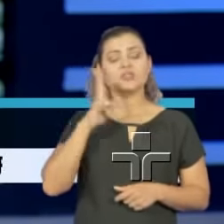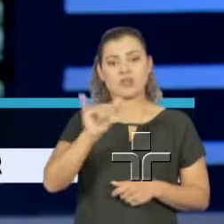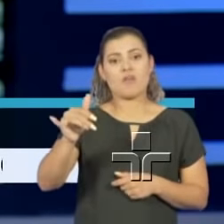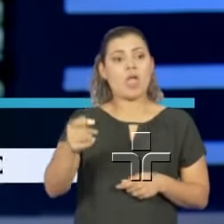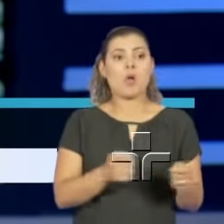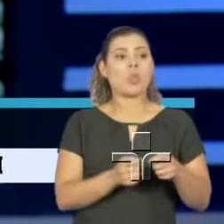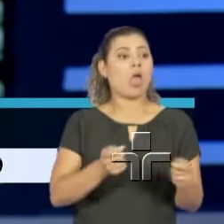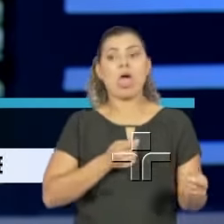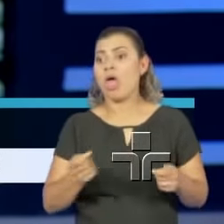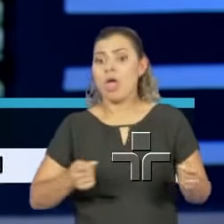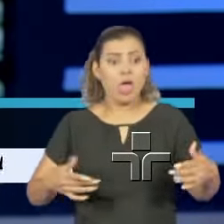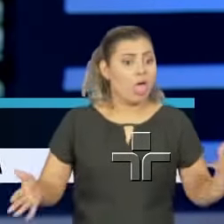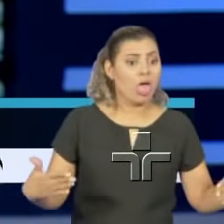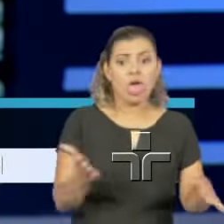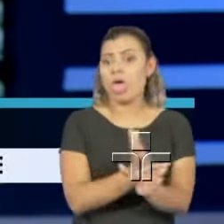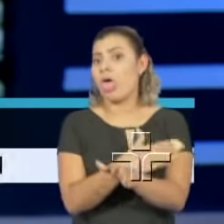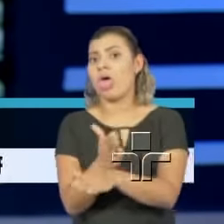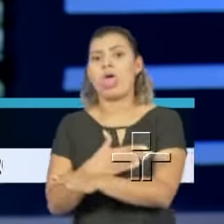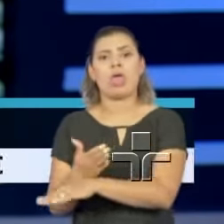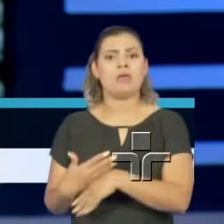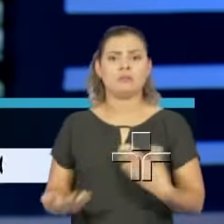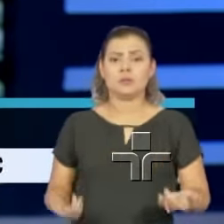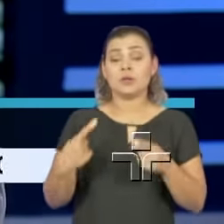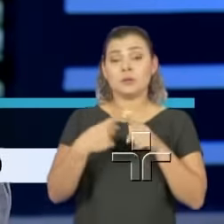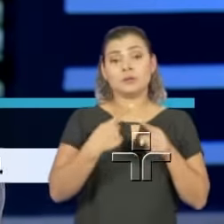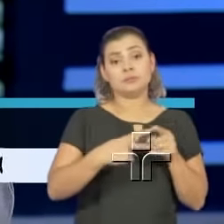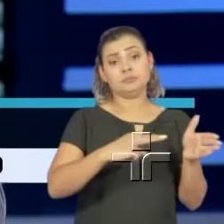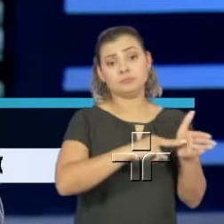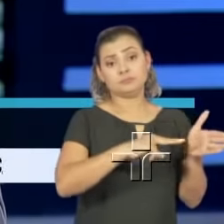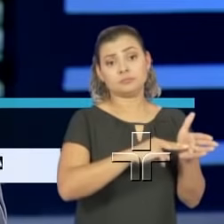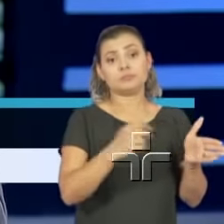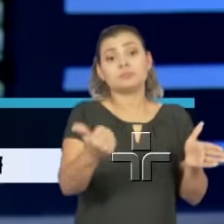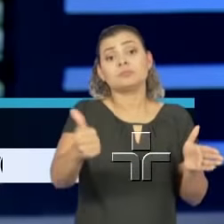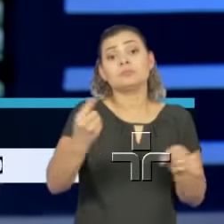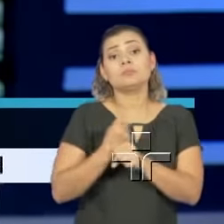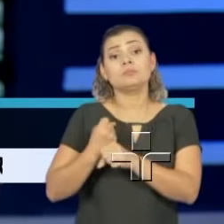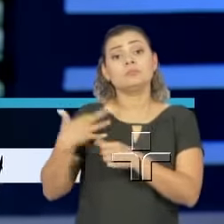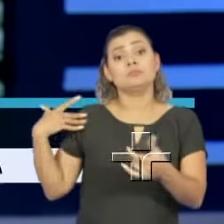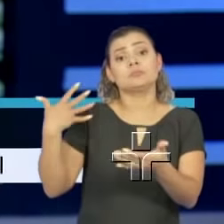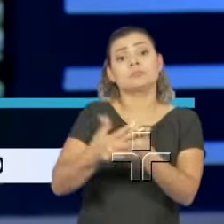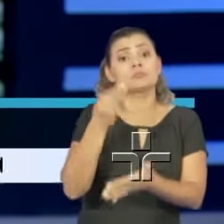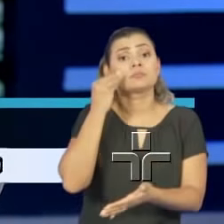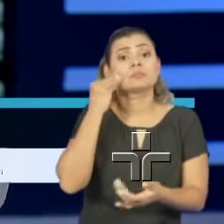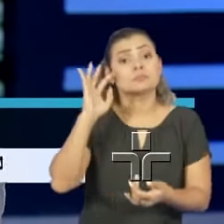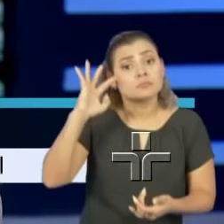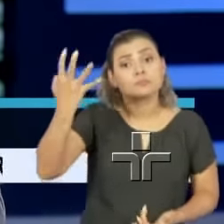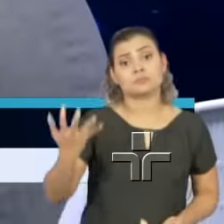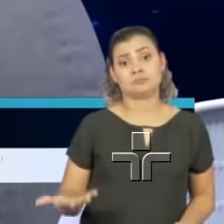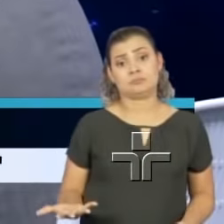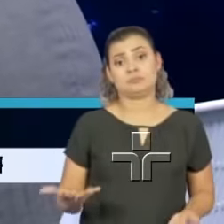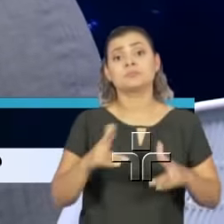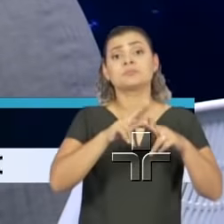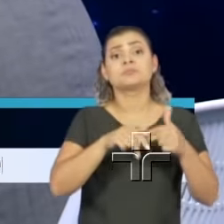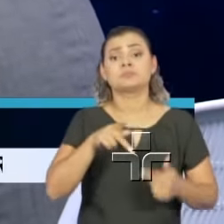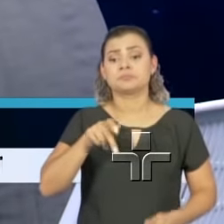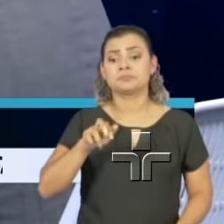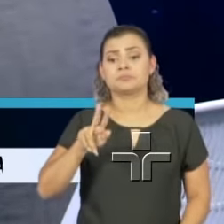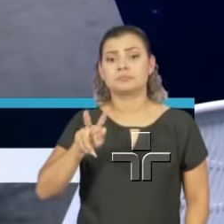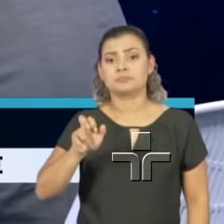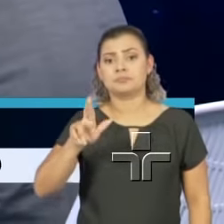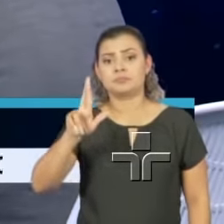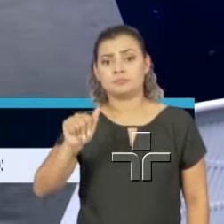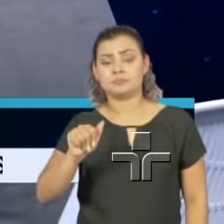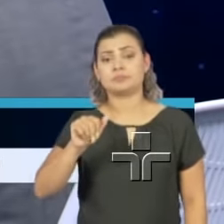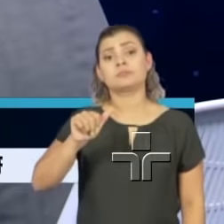região, né? Porque é o que nós estamos dizendo. Olha, a Síria está lá há 11 anos tentando resolver o problema ainda da Primavera Árabe, né?